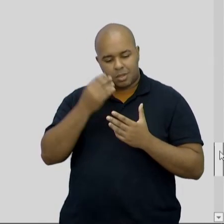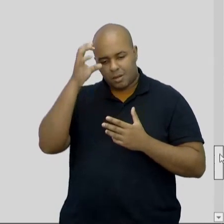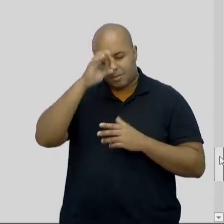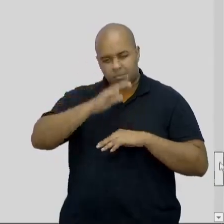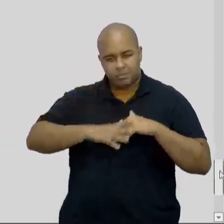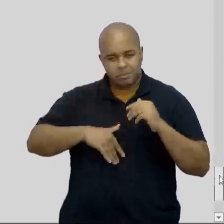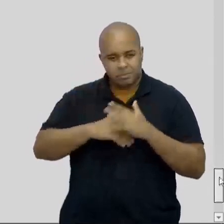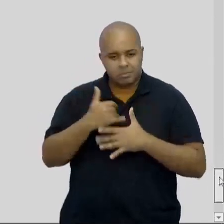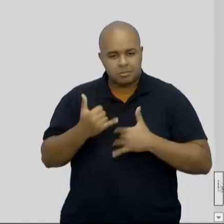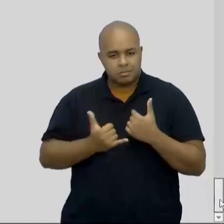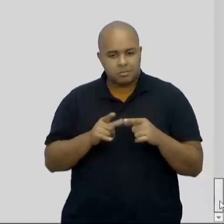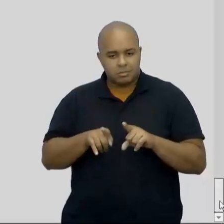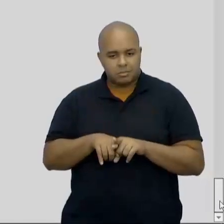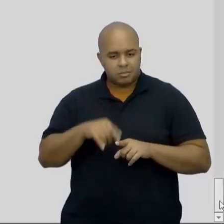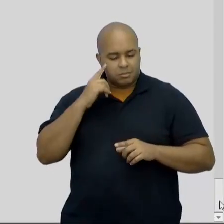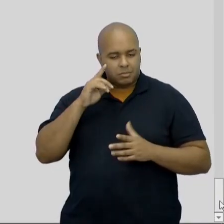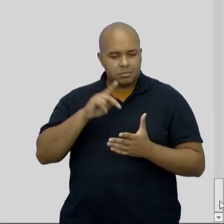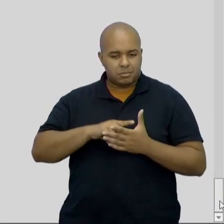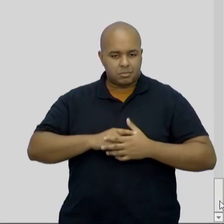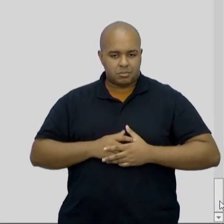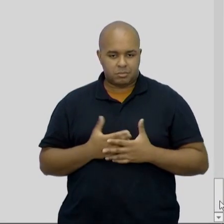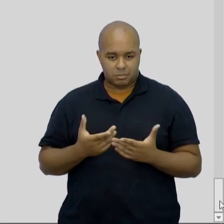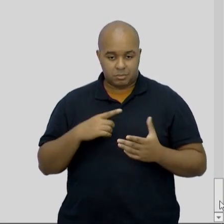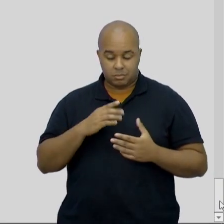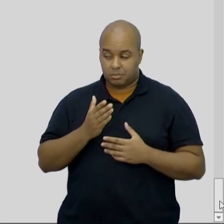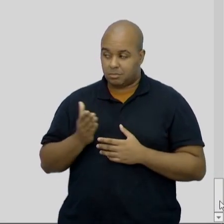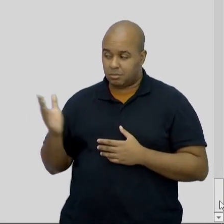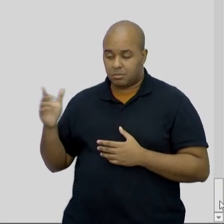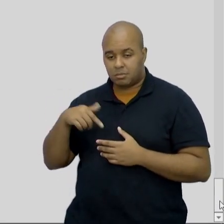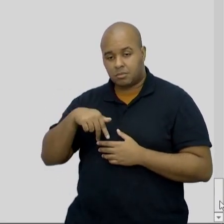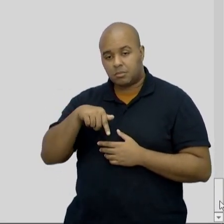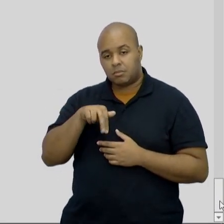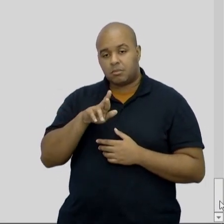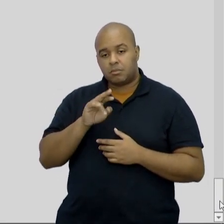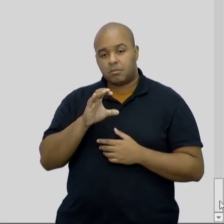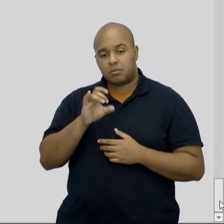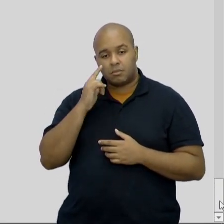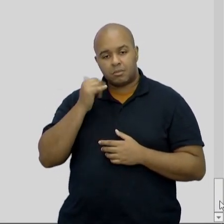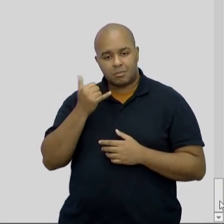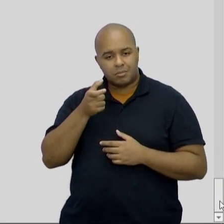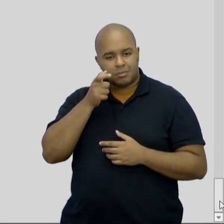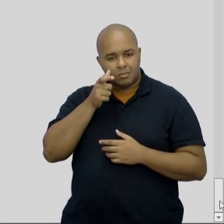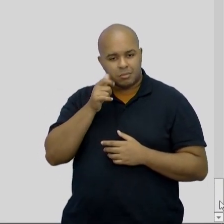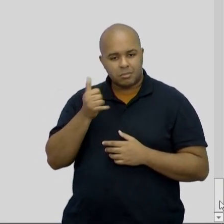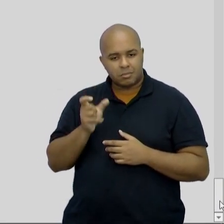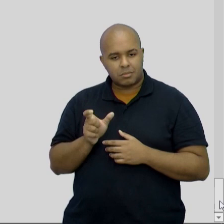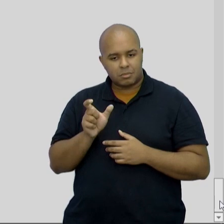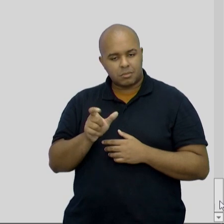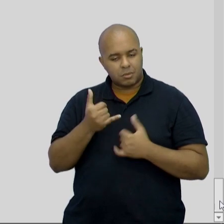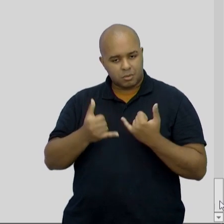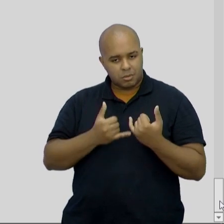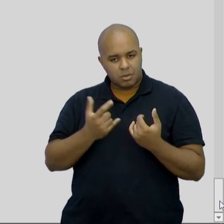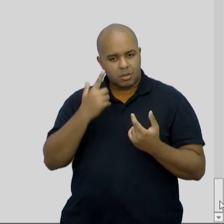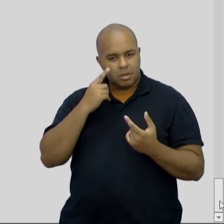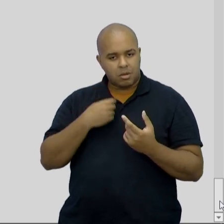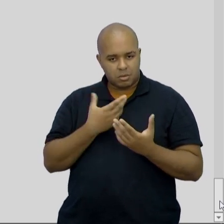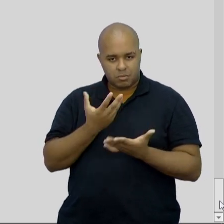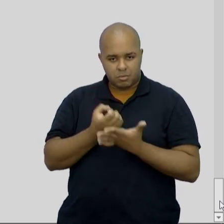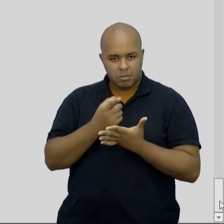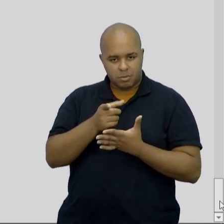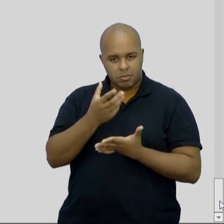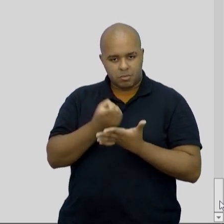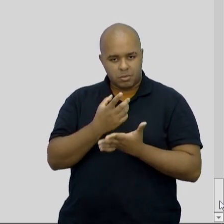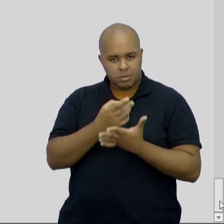na prática do jogo quanto na realidade. E aqui nós temos um QR Code para quem se interessou pelo jogo, aí você pode baixar